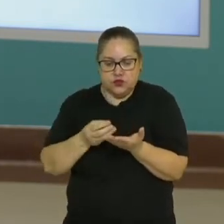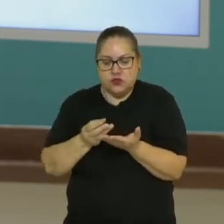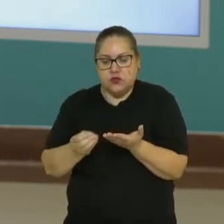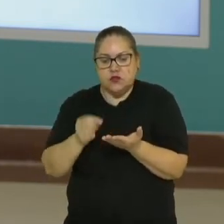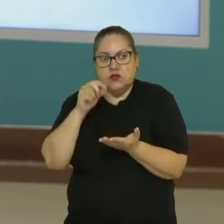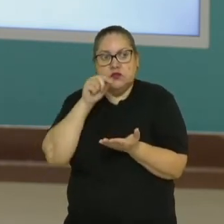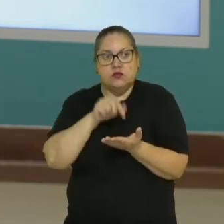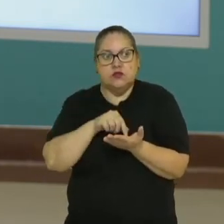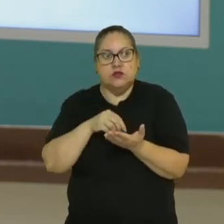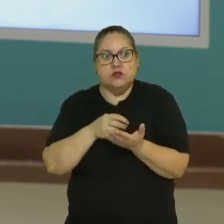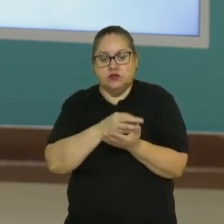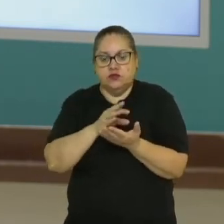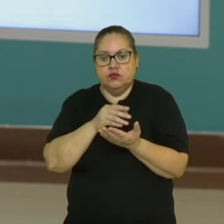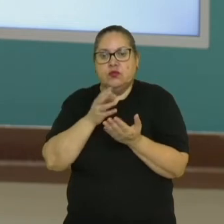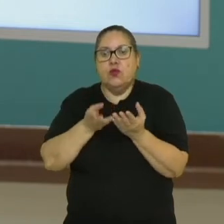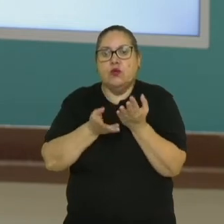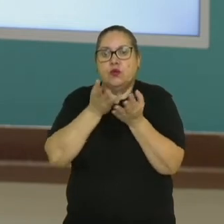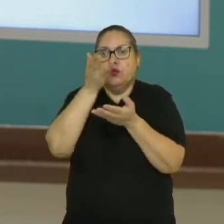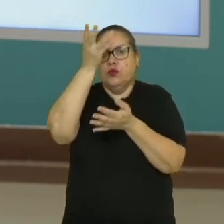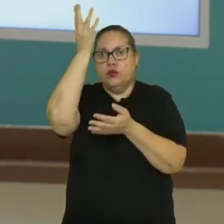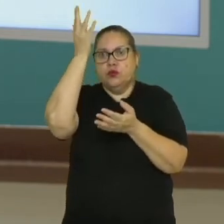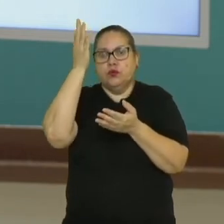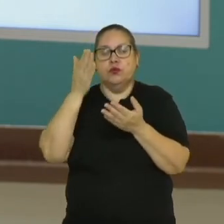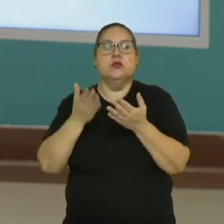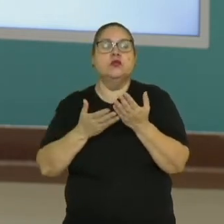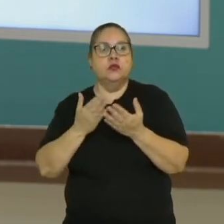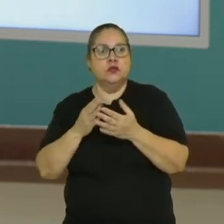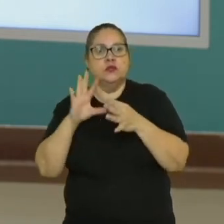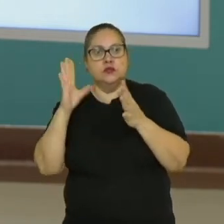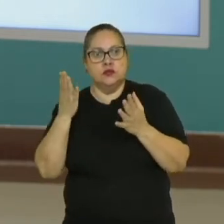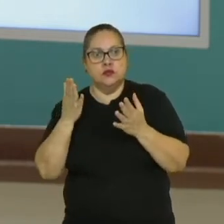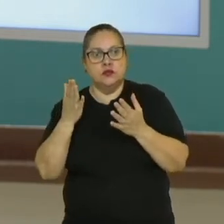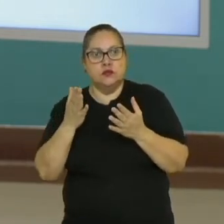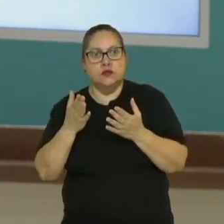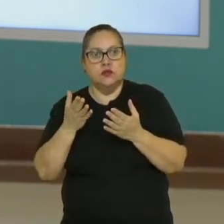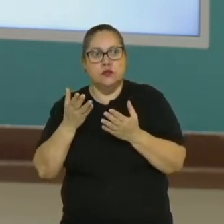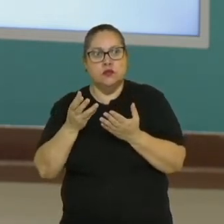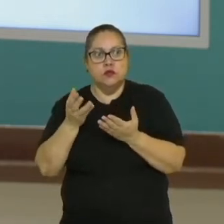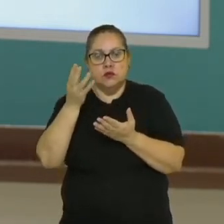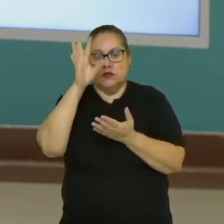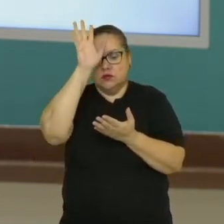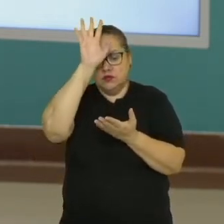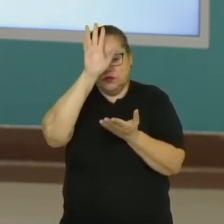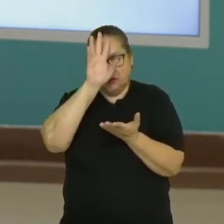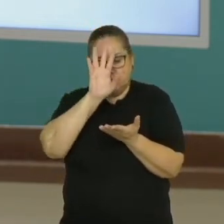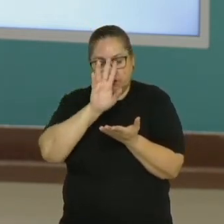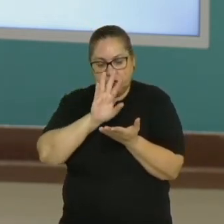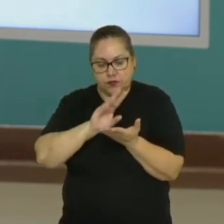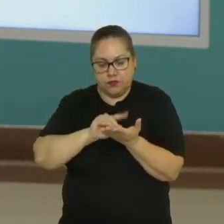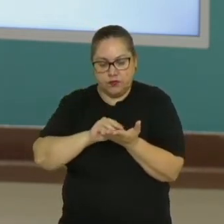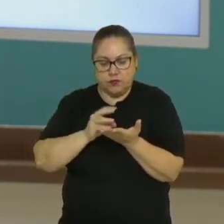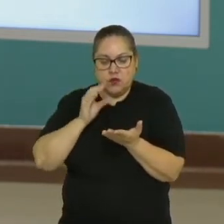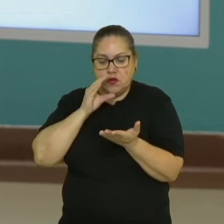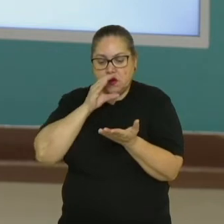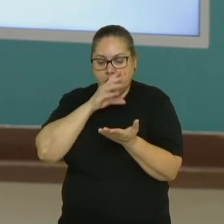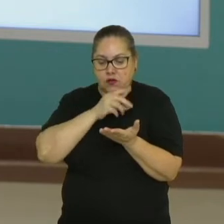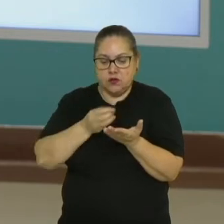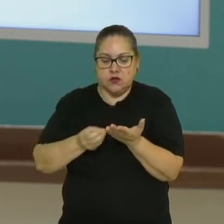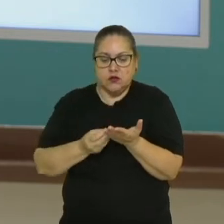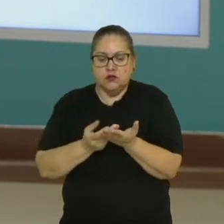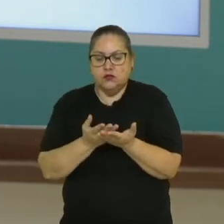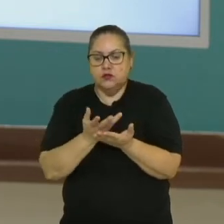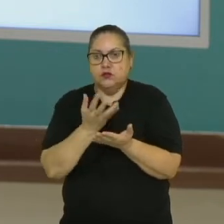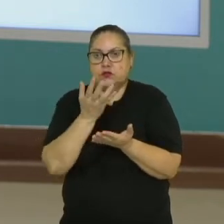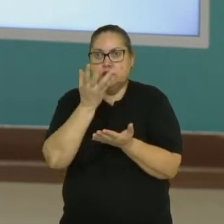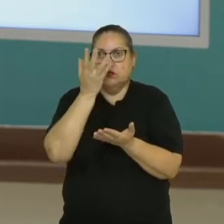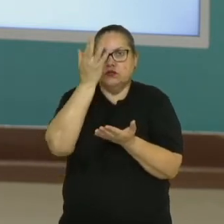essa chapa quente e vira vapor. E é isso que acontecia com o nosso planeta. Caía as gotinhas líquidas na forma de